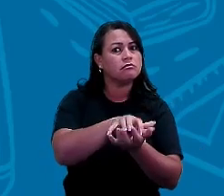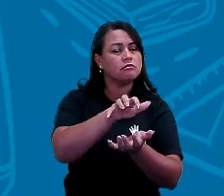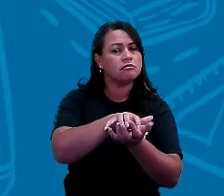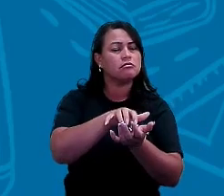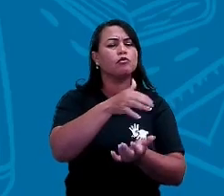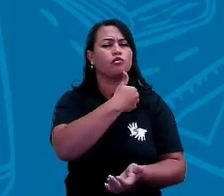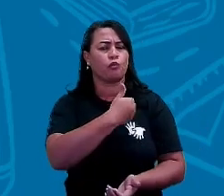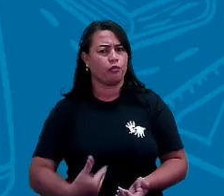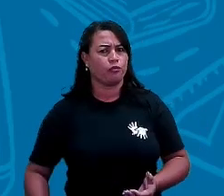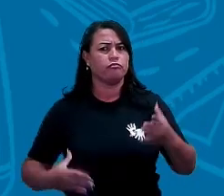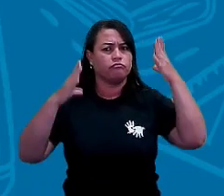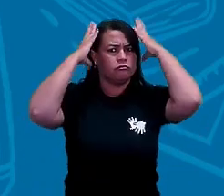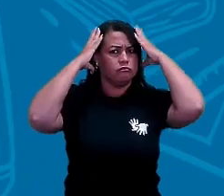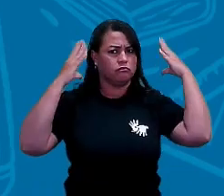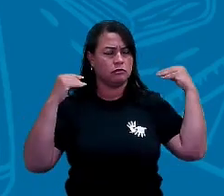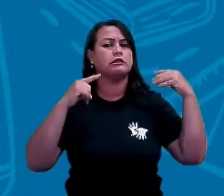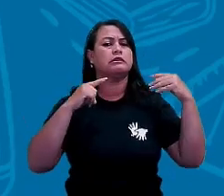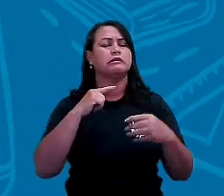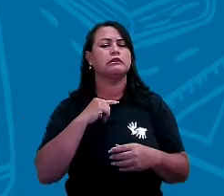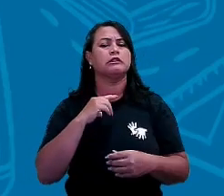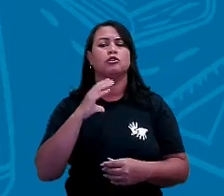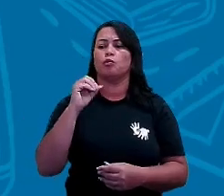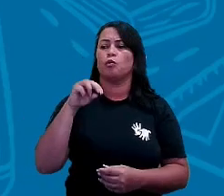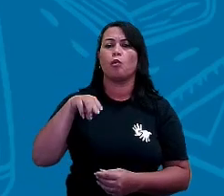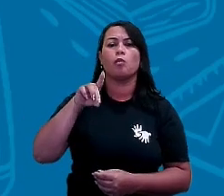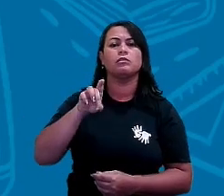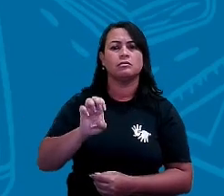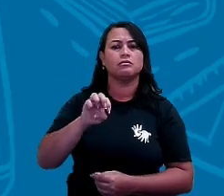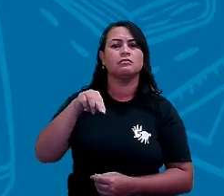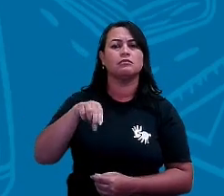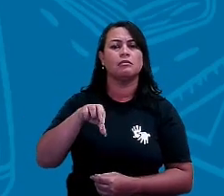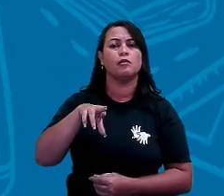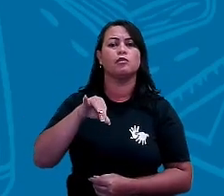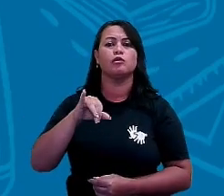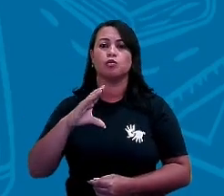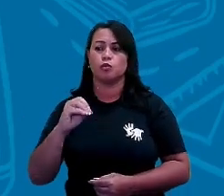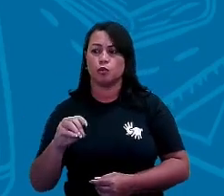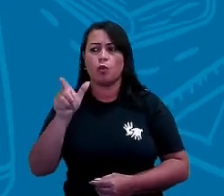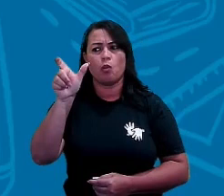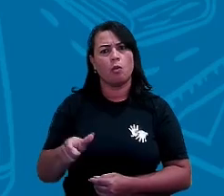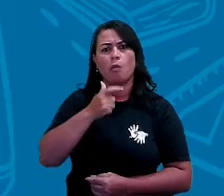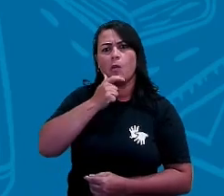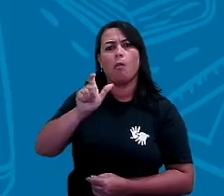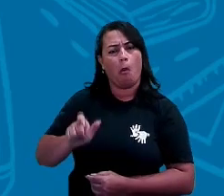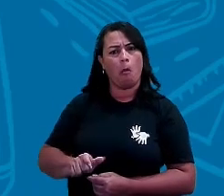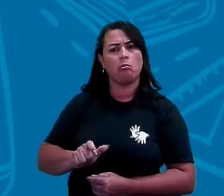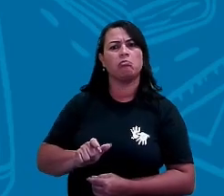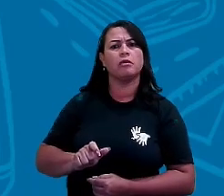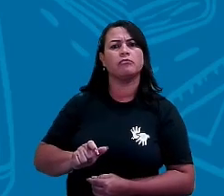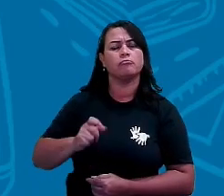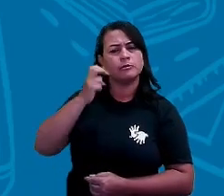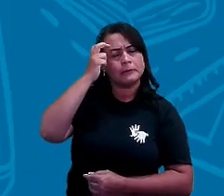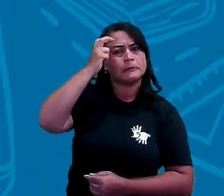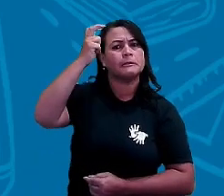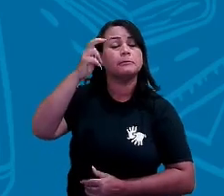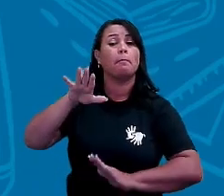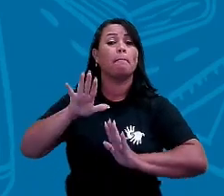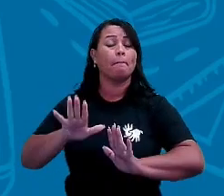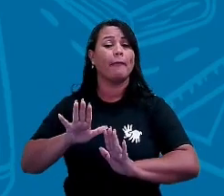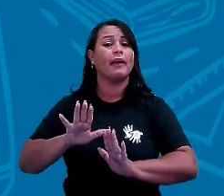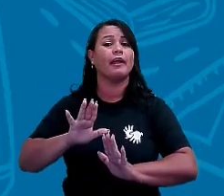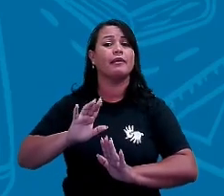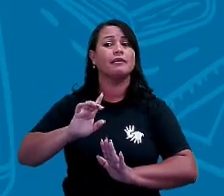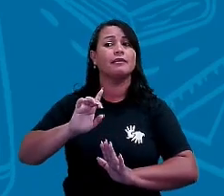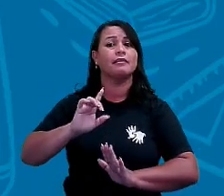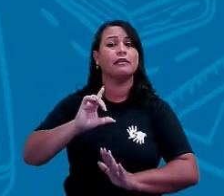governo dos holandeses, através do conde Maurício de Nassau, que era uma pessoa muito diplomática. Mas, depois que ele